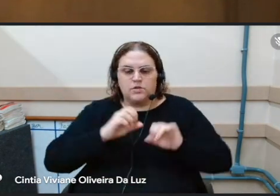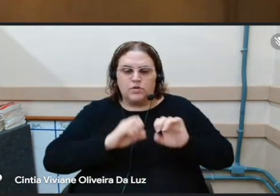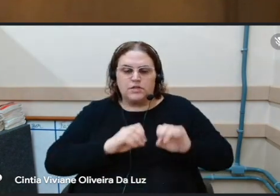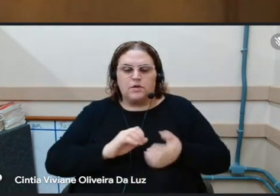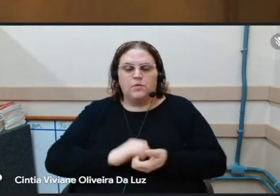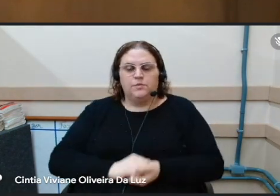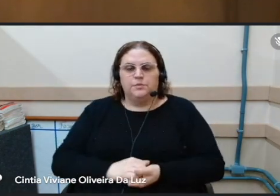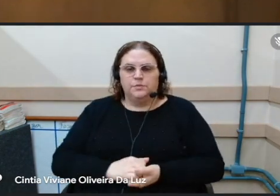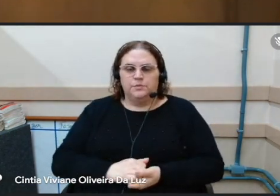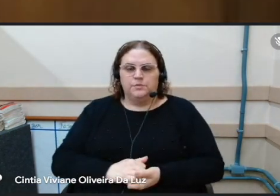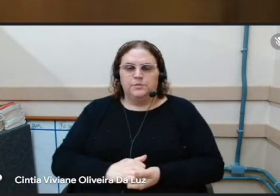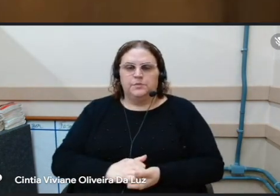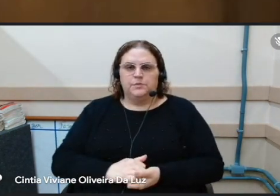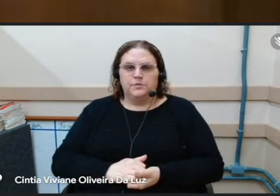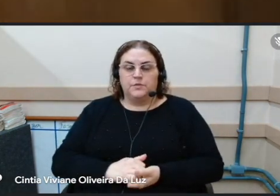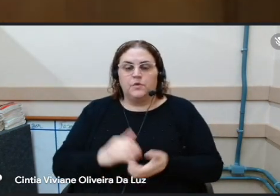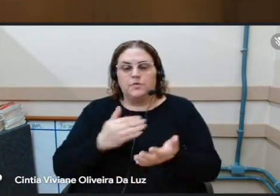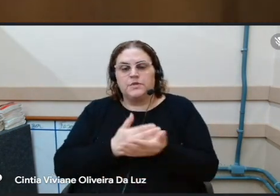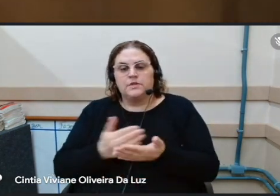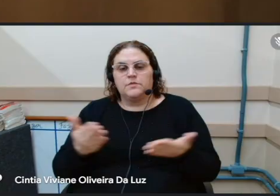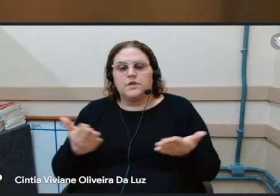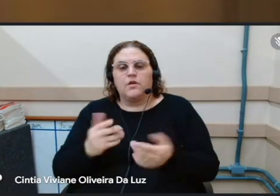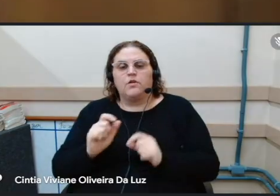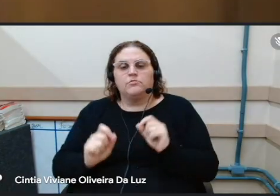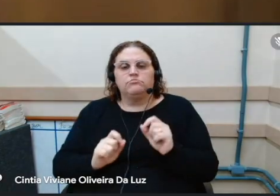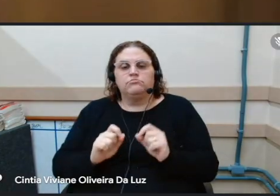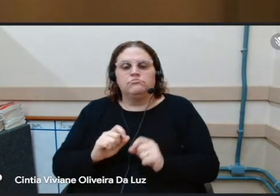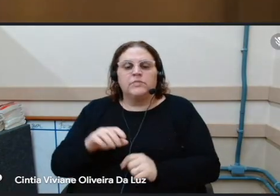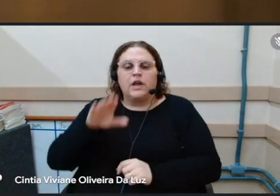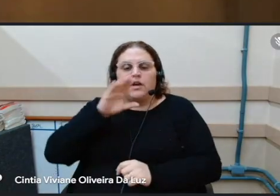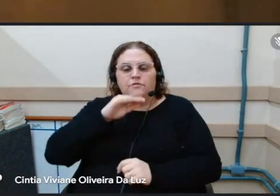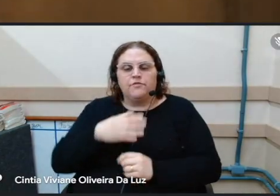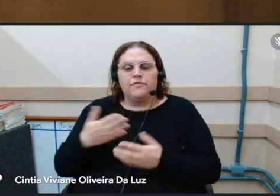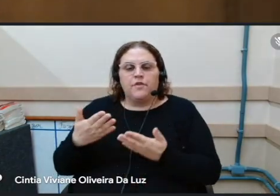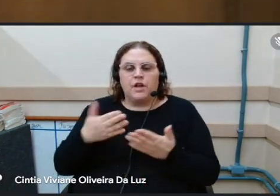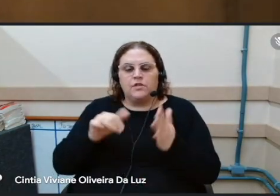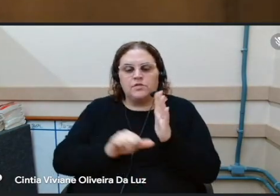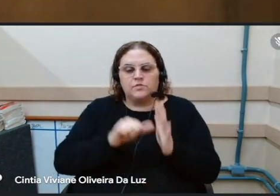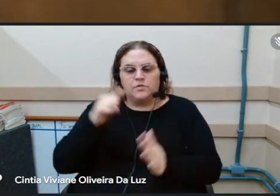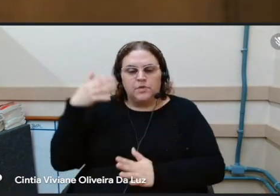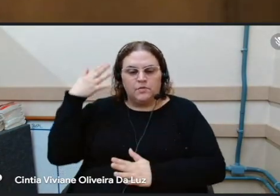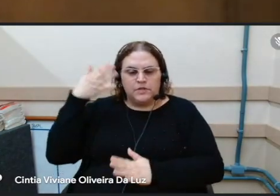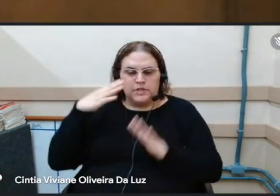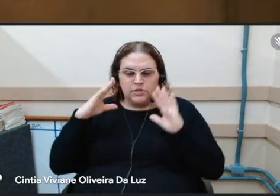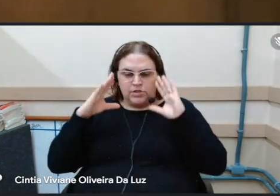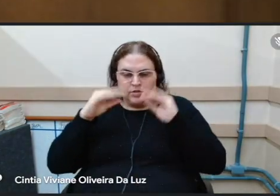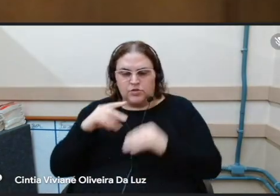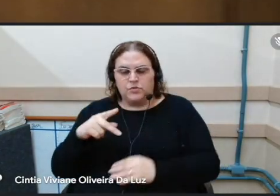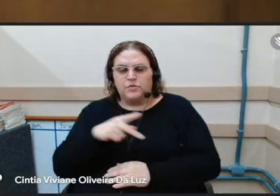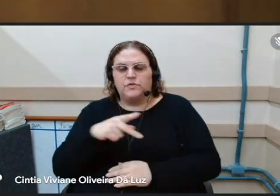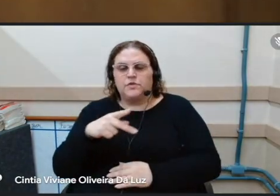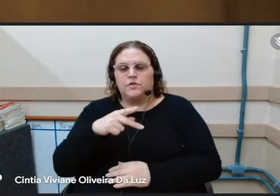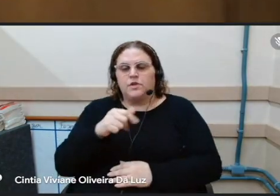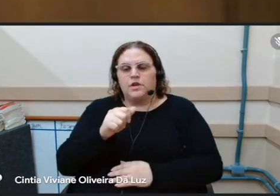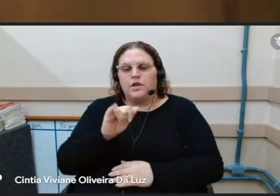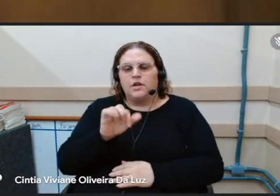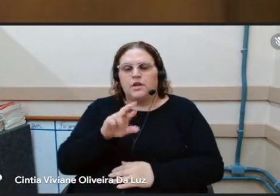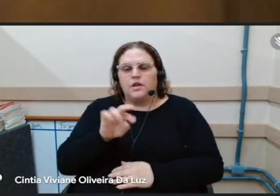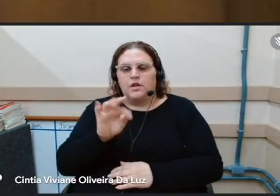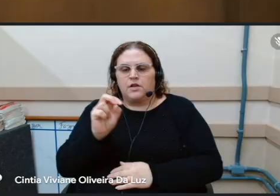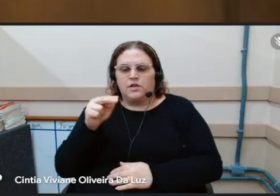educação passamos então agora a fala ao nosso primeiro palestrante o professora Airton professora